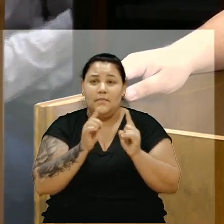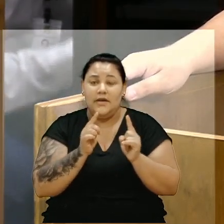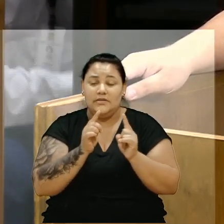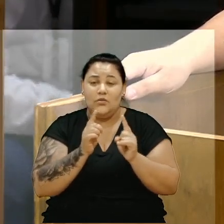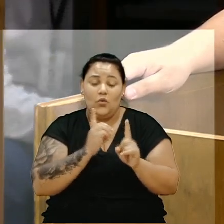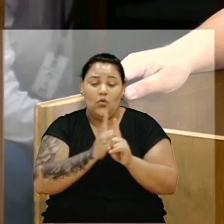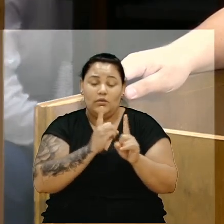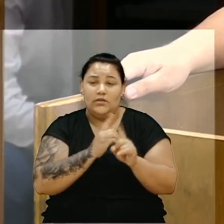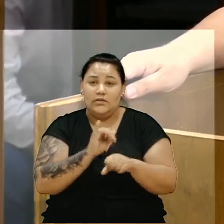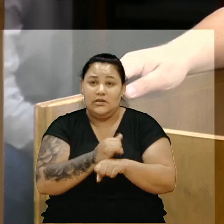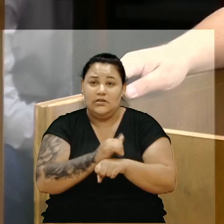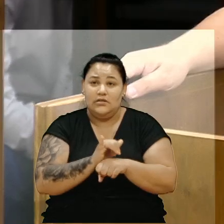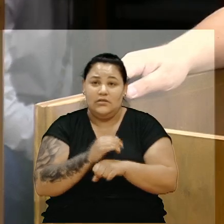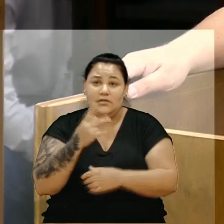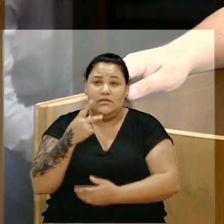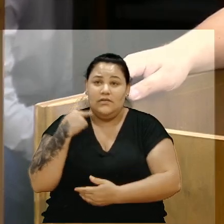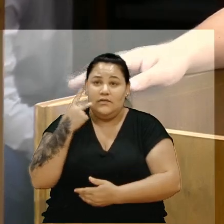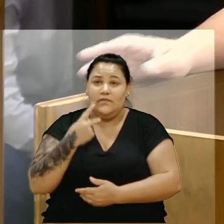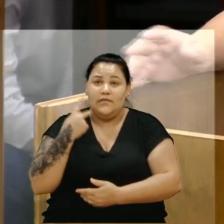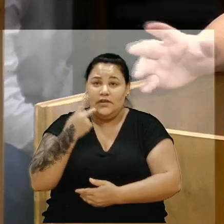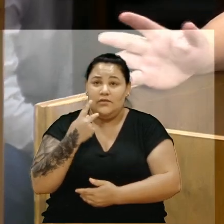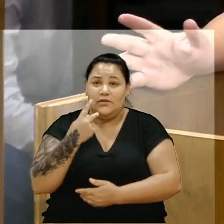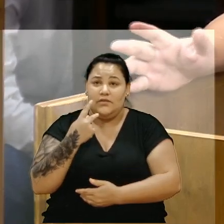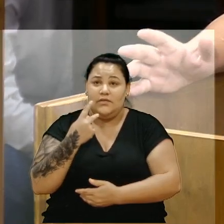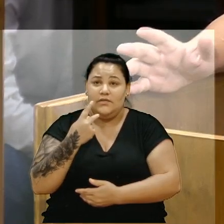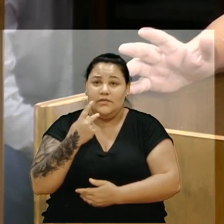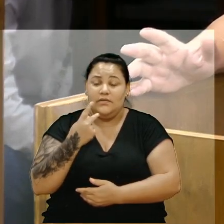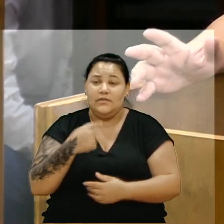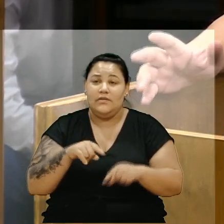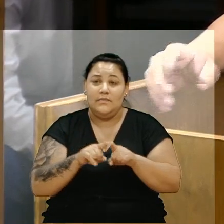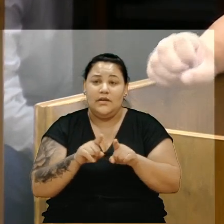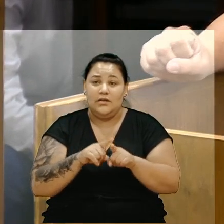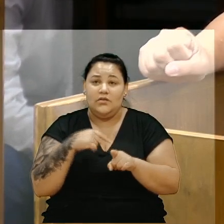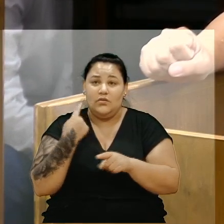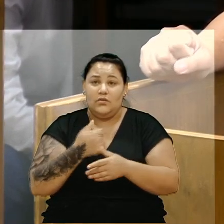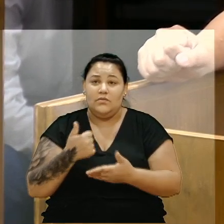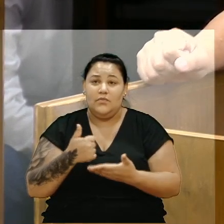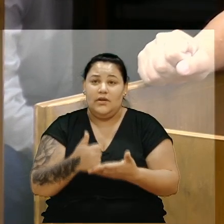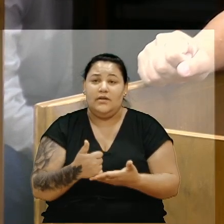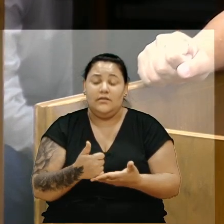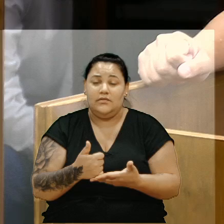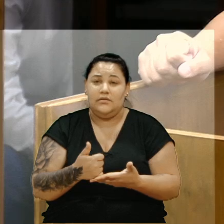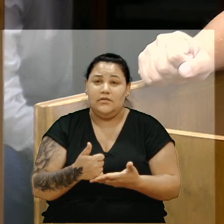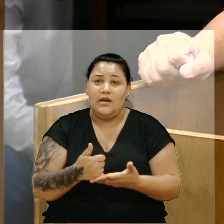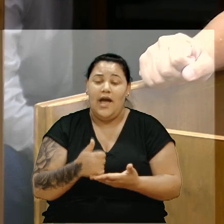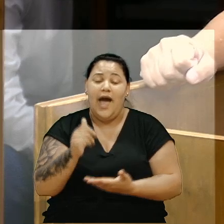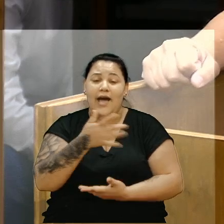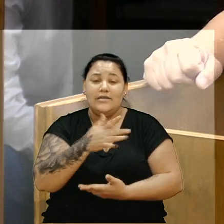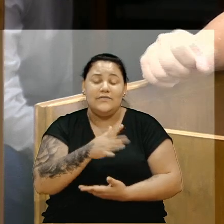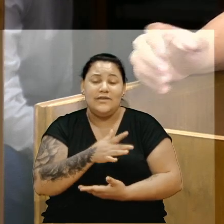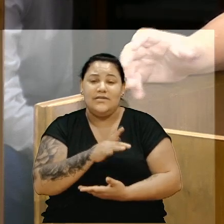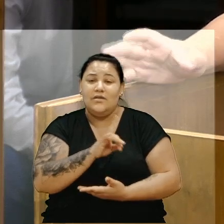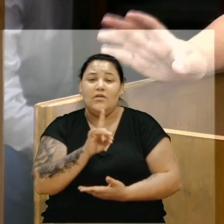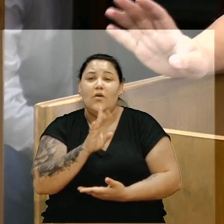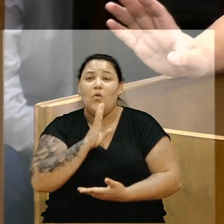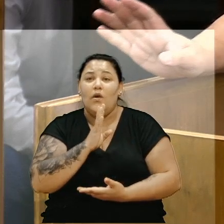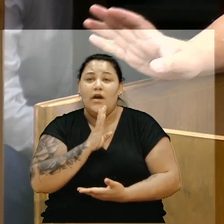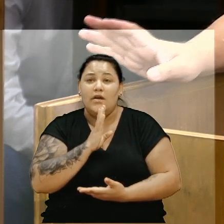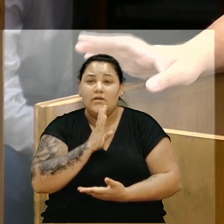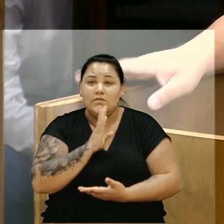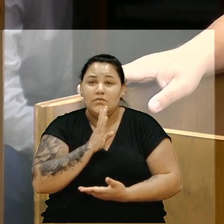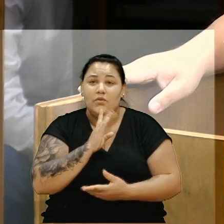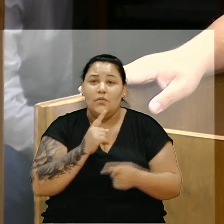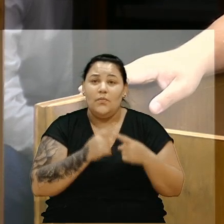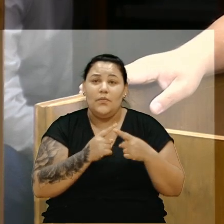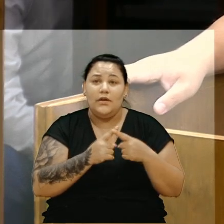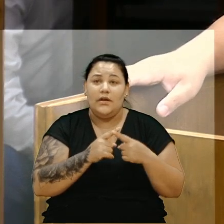isso. Mas estamos aqui para contribuir. Então não tem sentido eu abraçar muitas vezes uma causa que eu não domino e não vou levar para frente justamente por uma